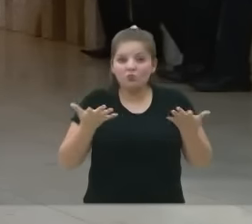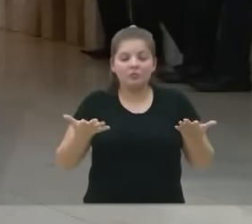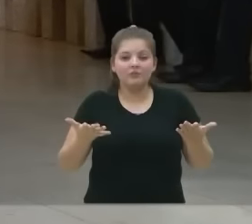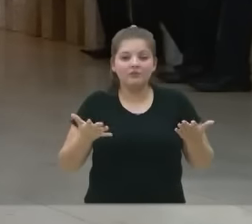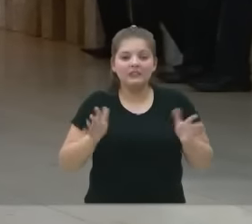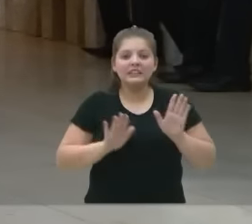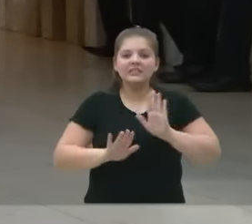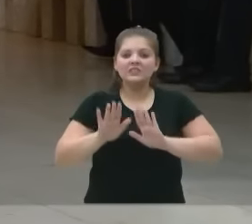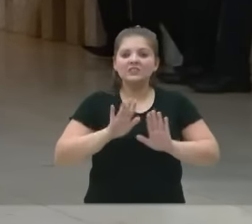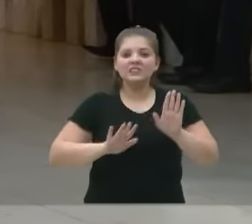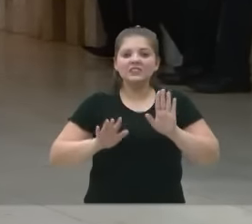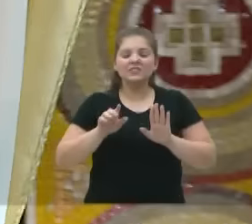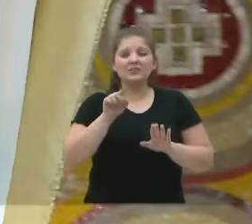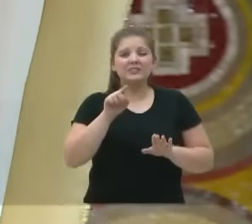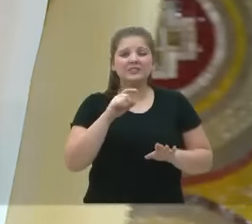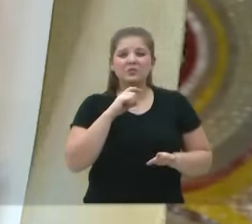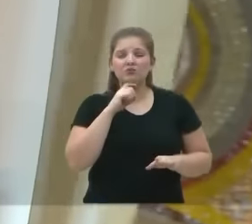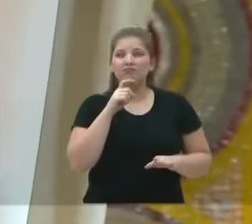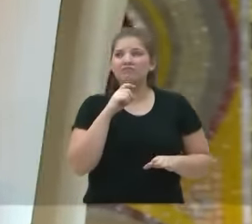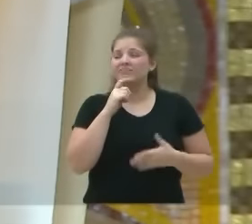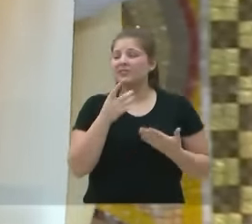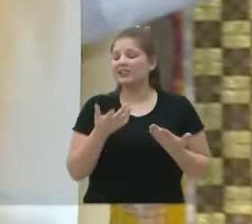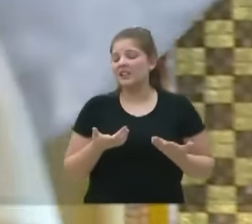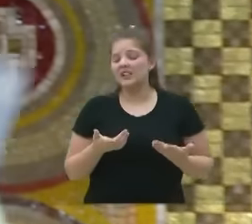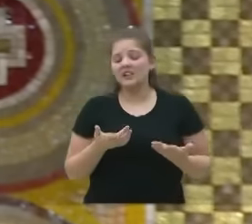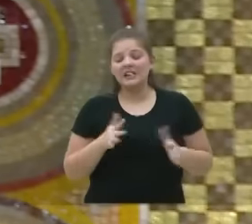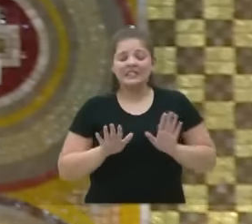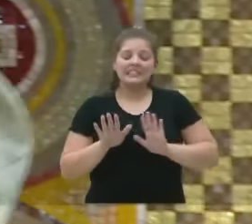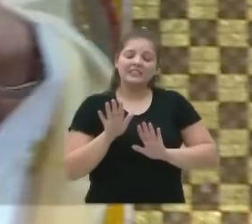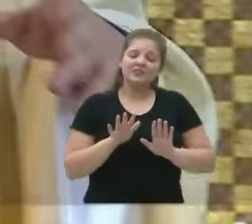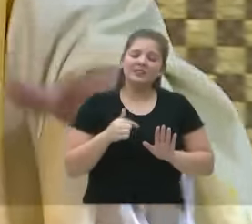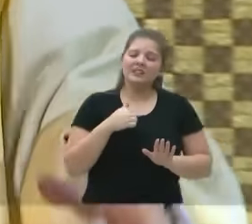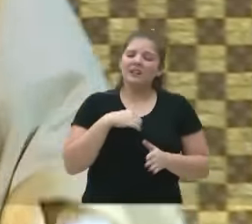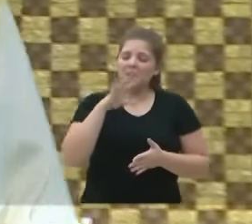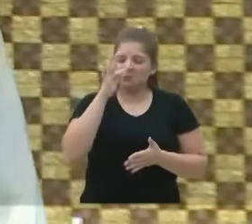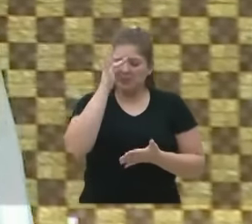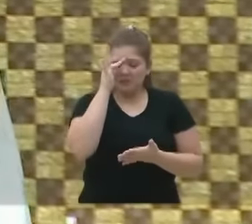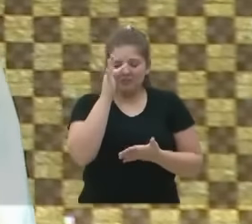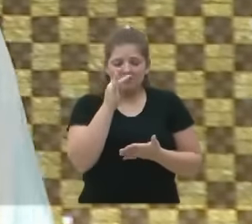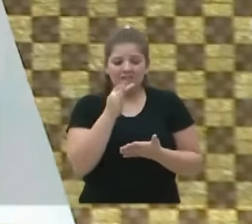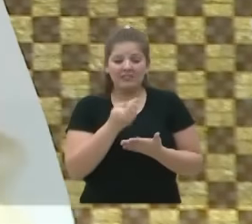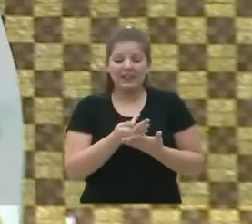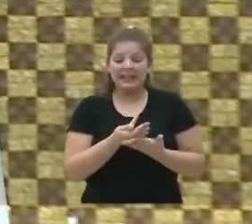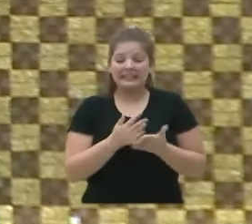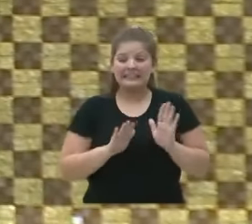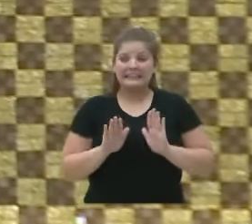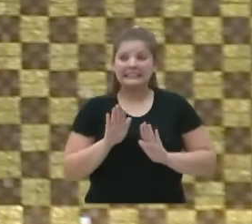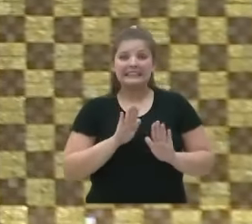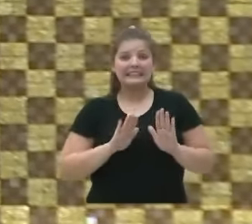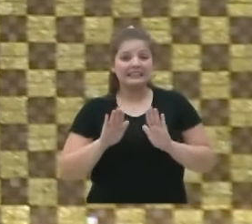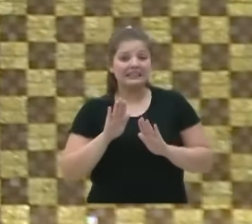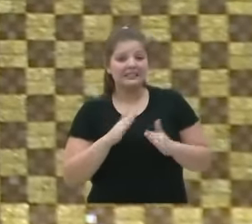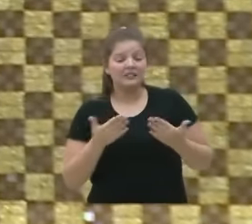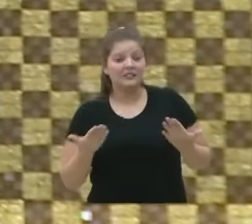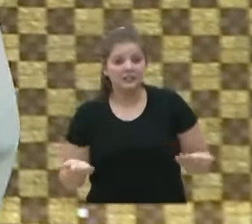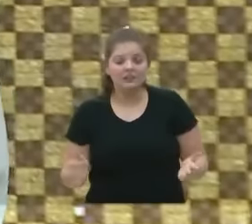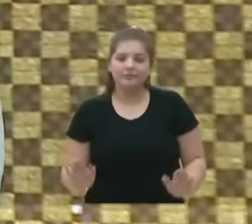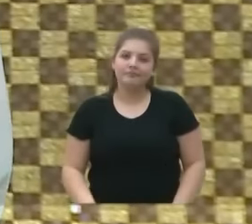Constantemente se escuta, mas eu estou em crise da fé, a minha unha encravou, eu fiquei em crise da